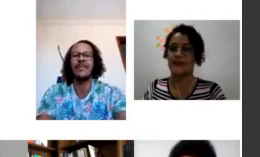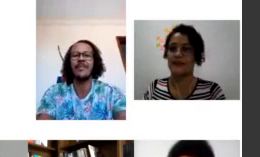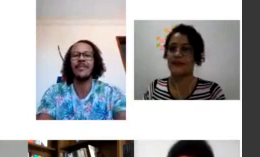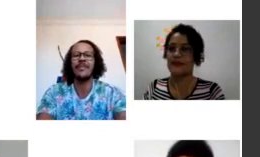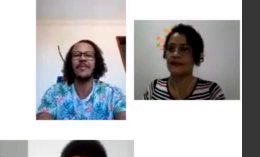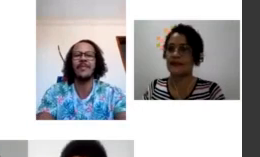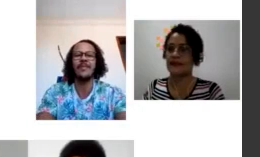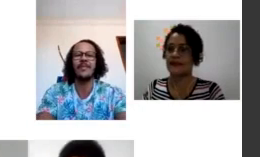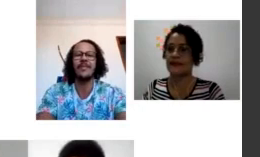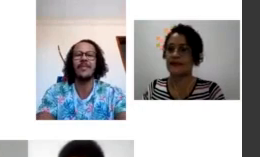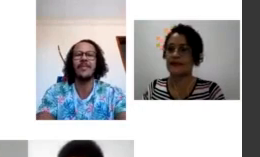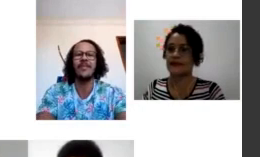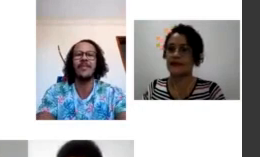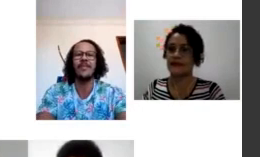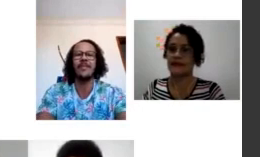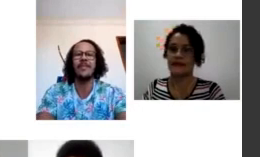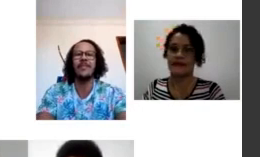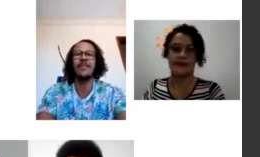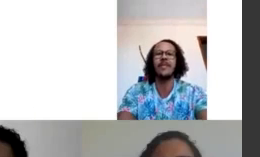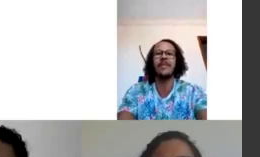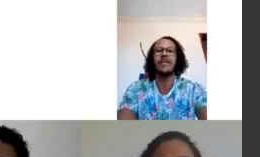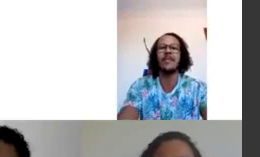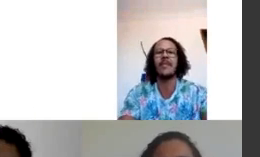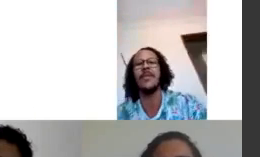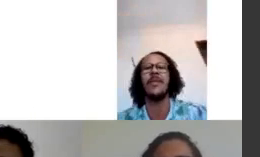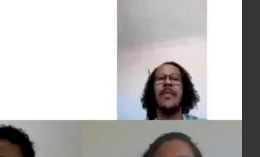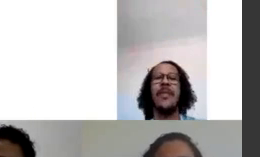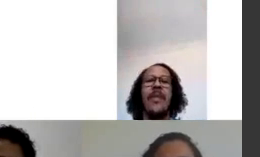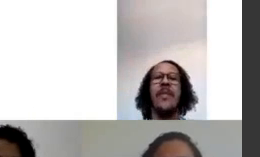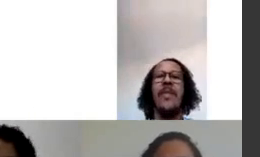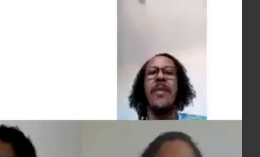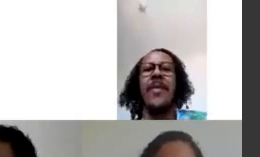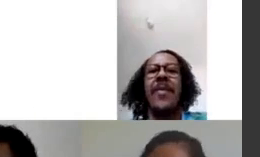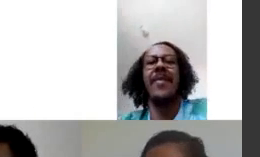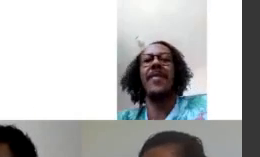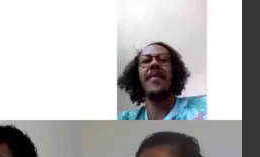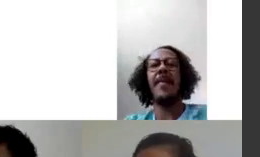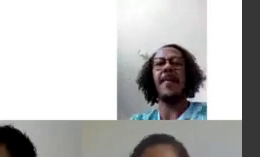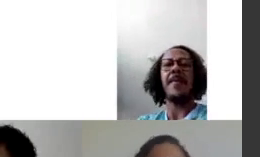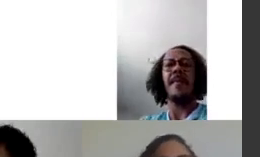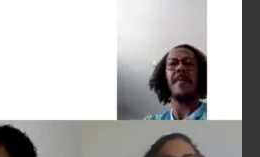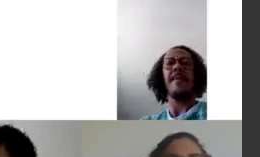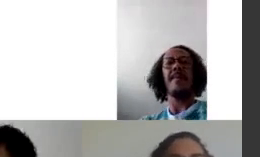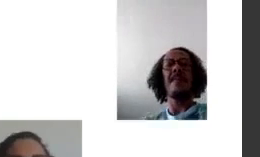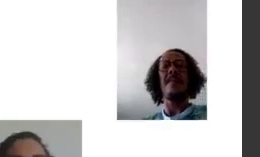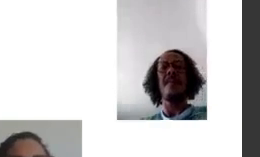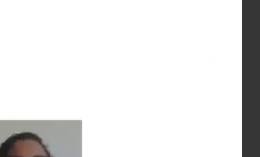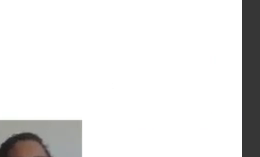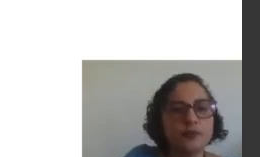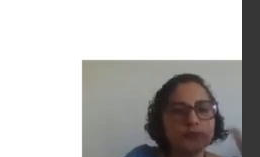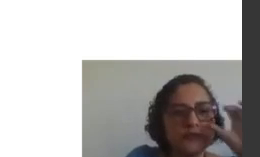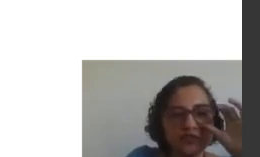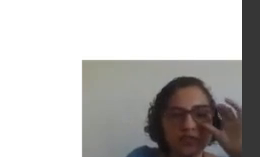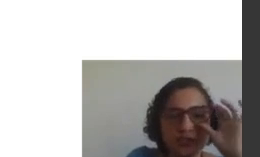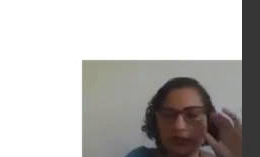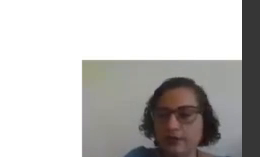apresentação do PIBID de Letras, né? Chamar a professora Lavínia, coordenadora, e as bolsistas, né? Aqui são